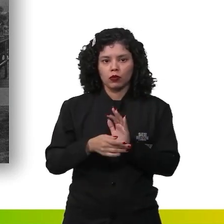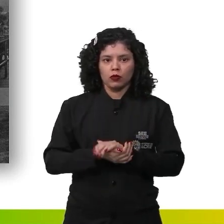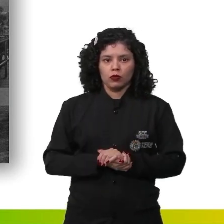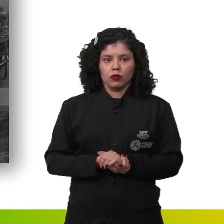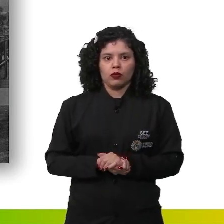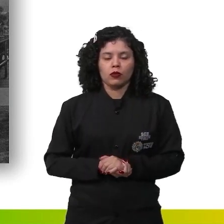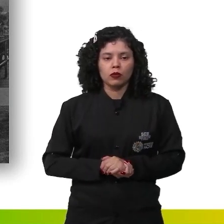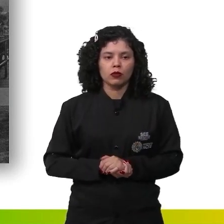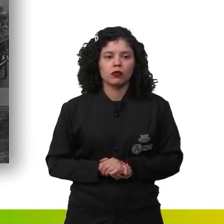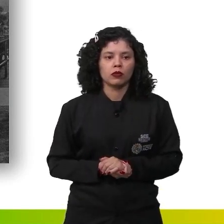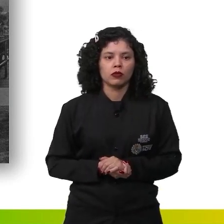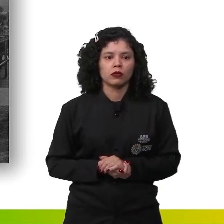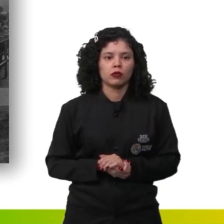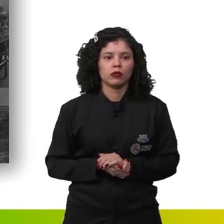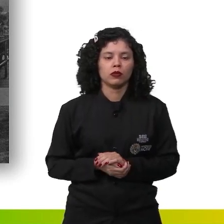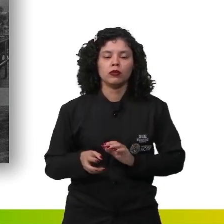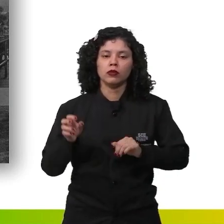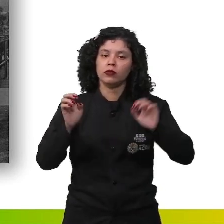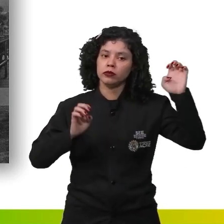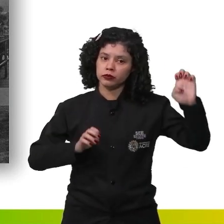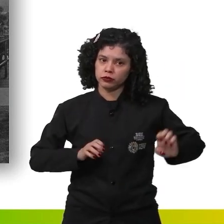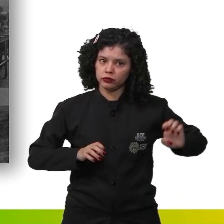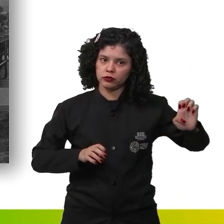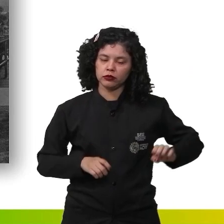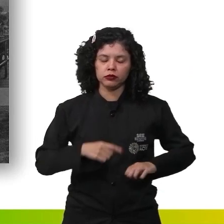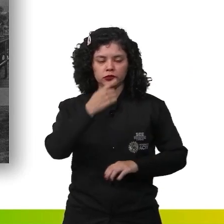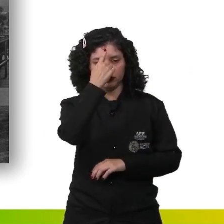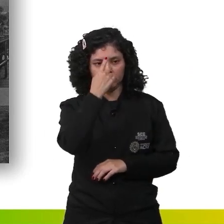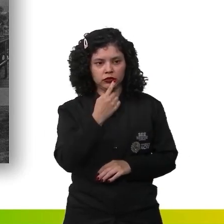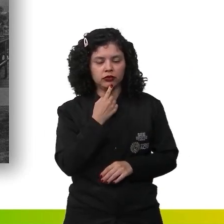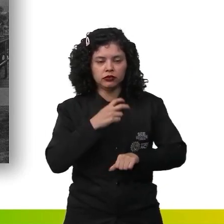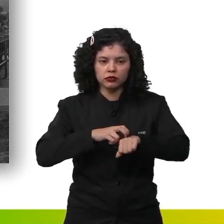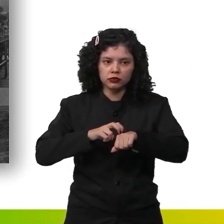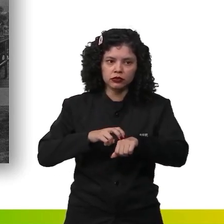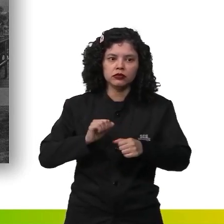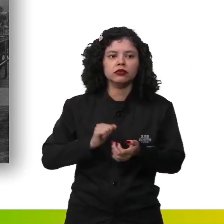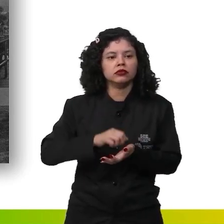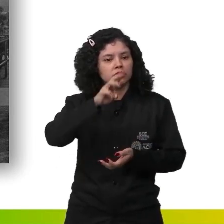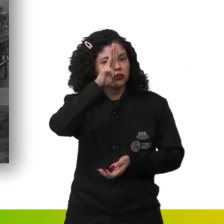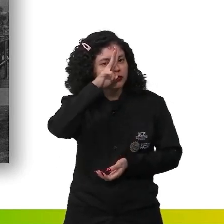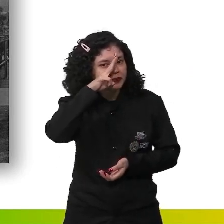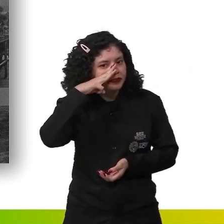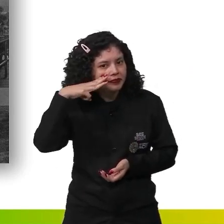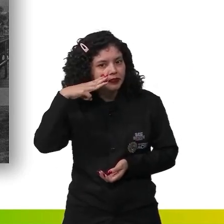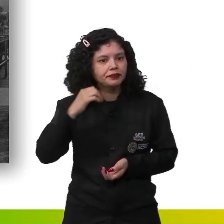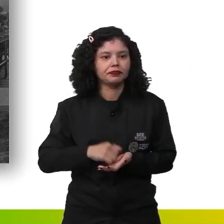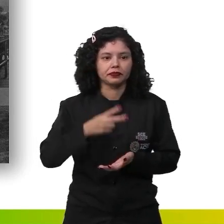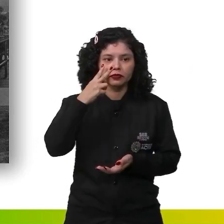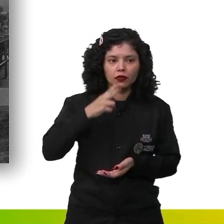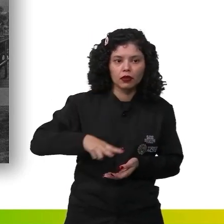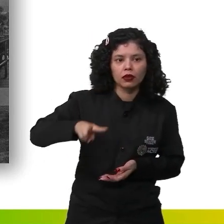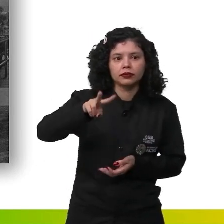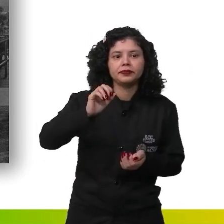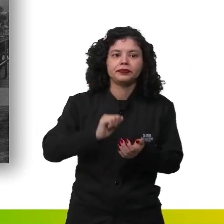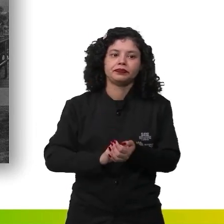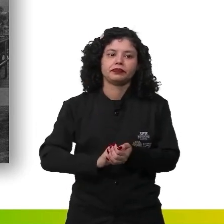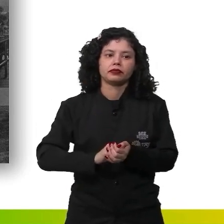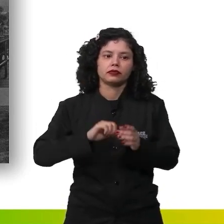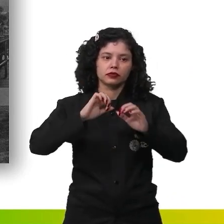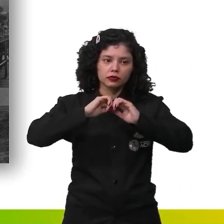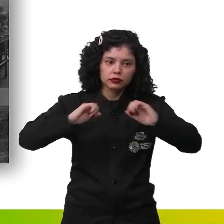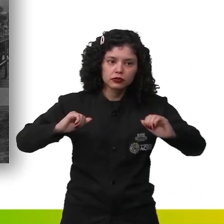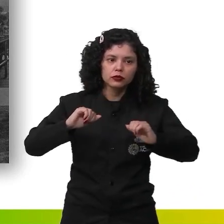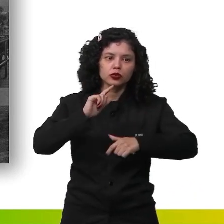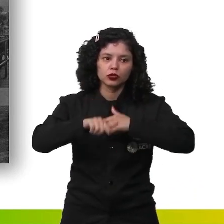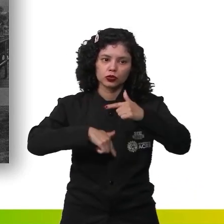específica. Bem do lado esquerdo da imagem, nós temos Marx via a divisão social do